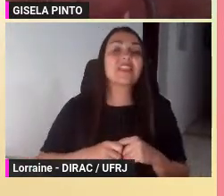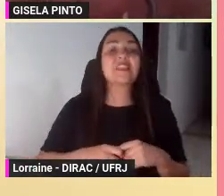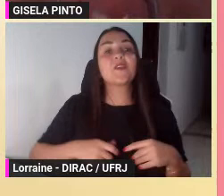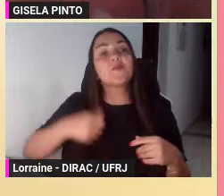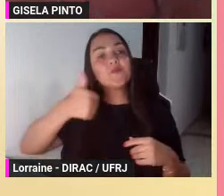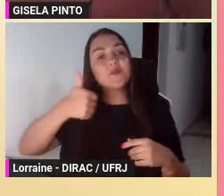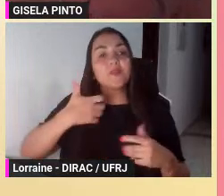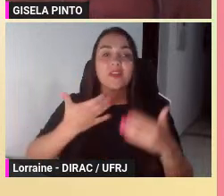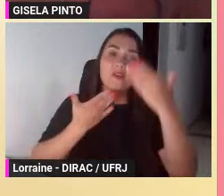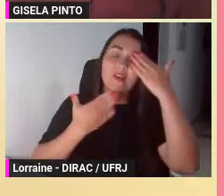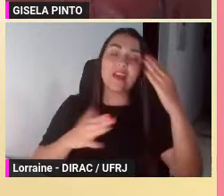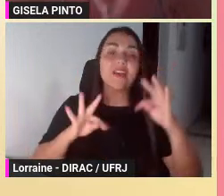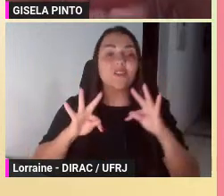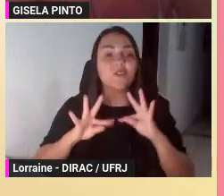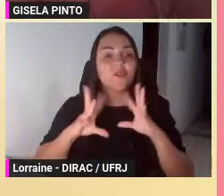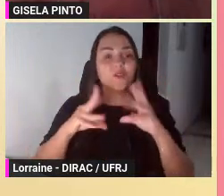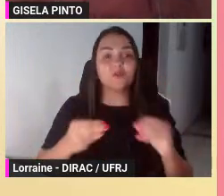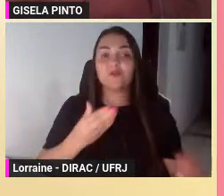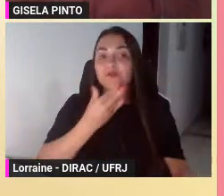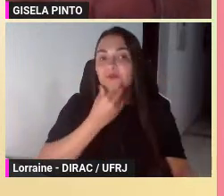todos, todas, todes.